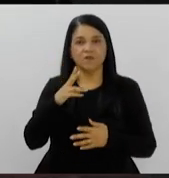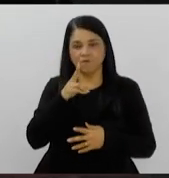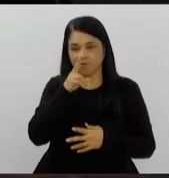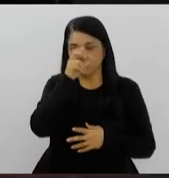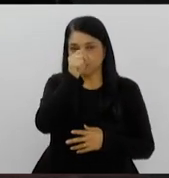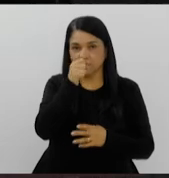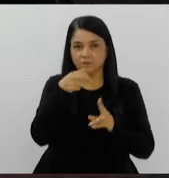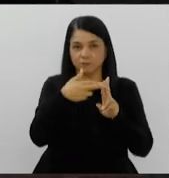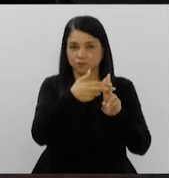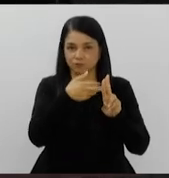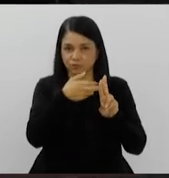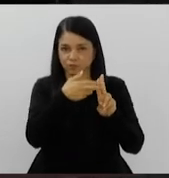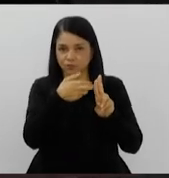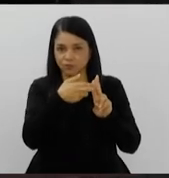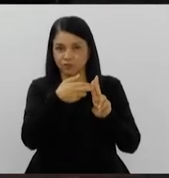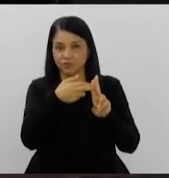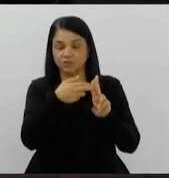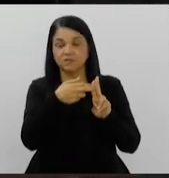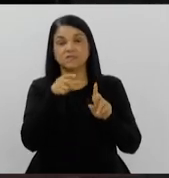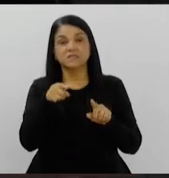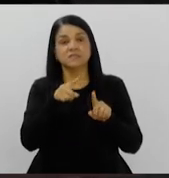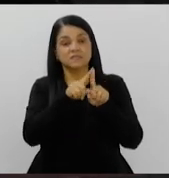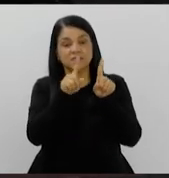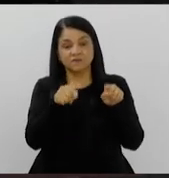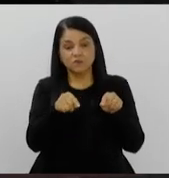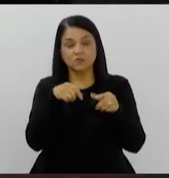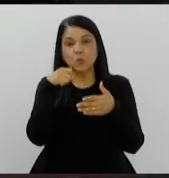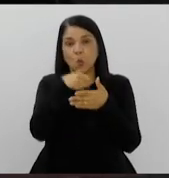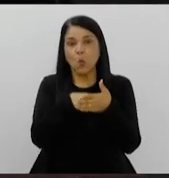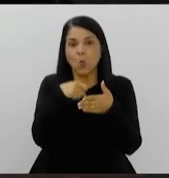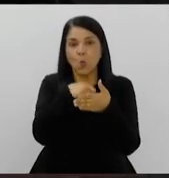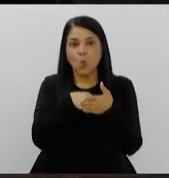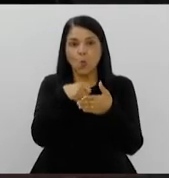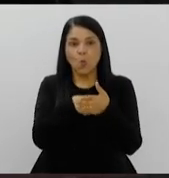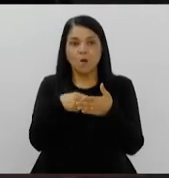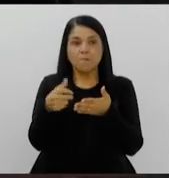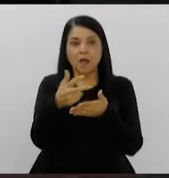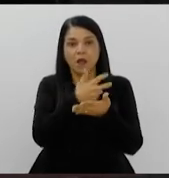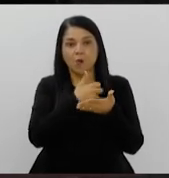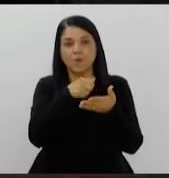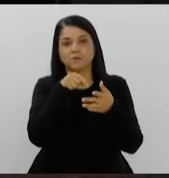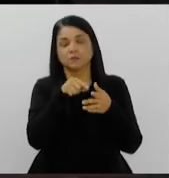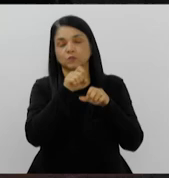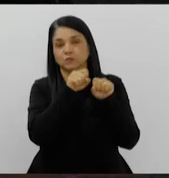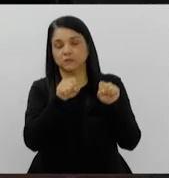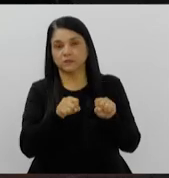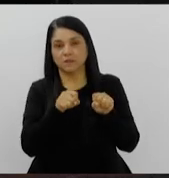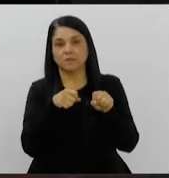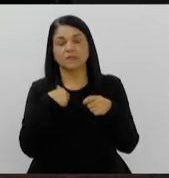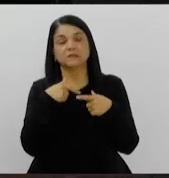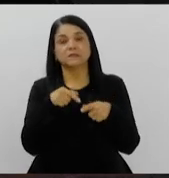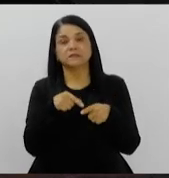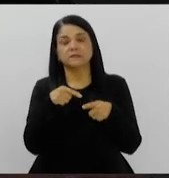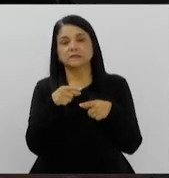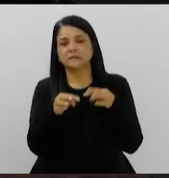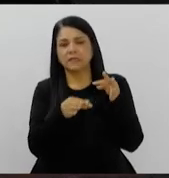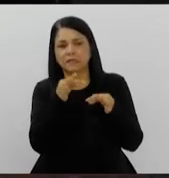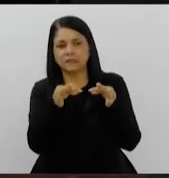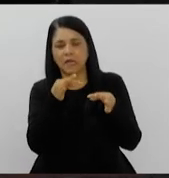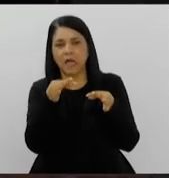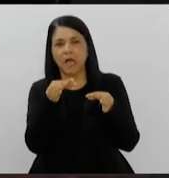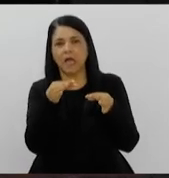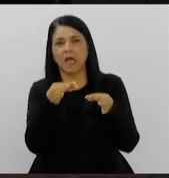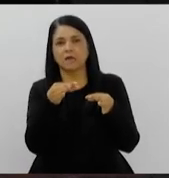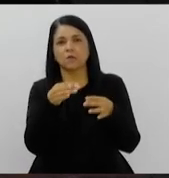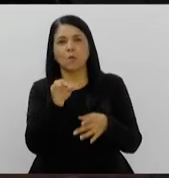do SUS se os servidores que estão lá lutando pela recuperação do sistema forem tratados com tropa de choque,